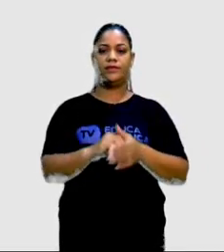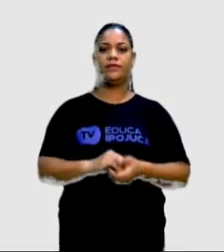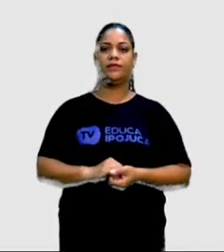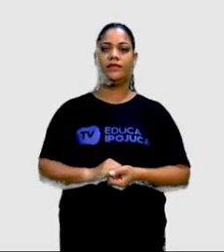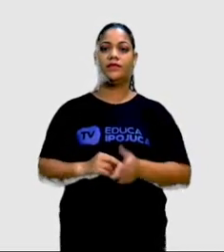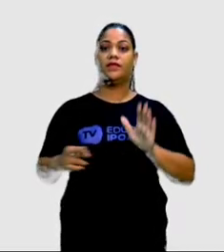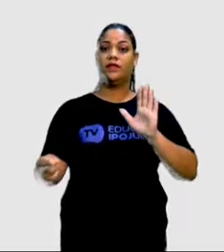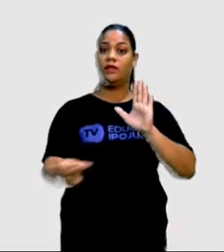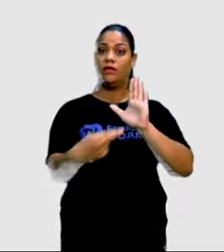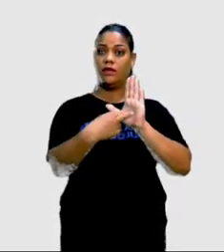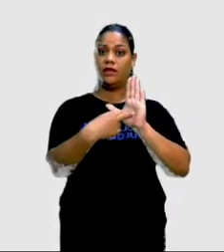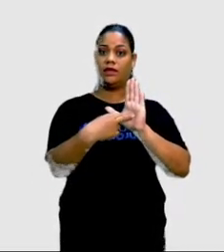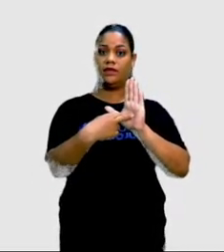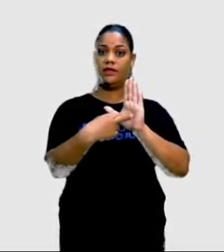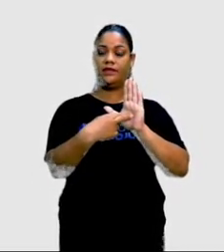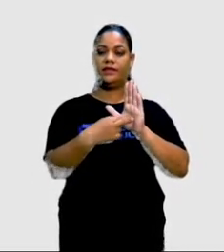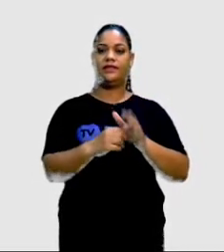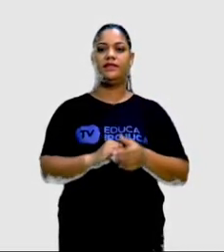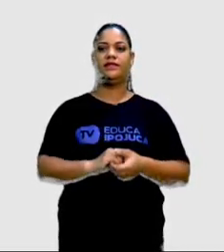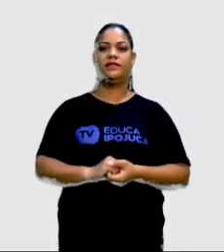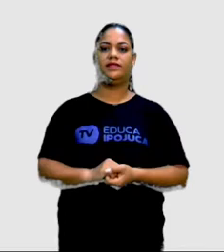o raio,